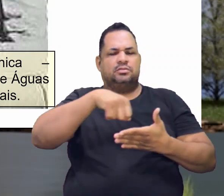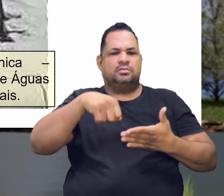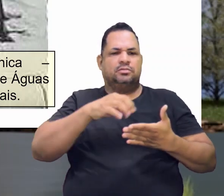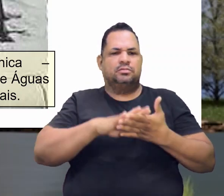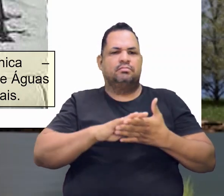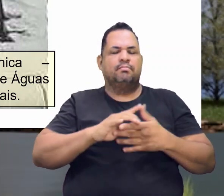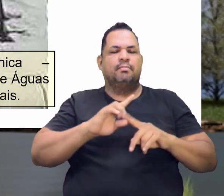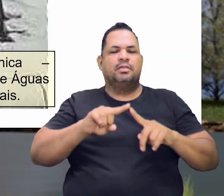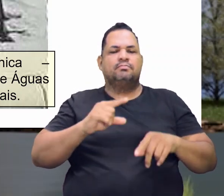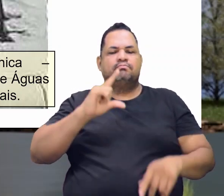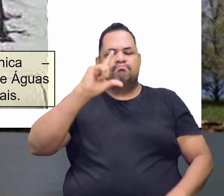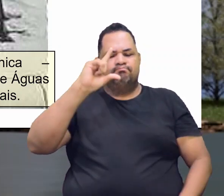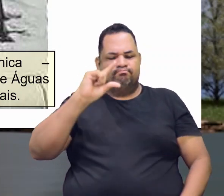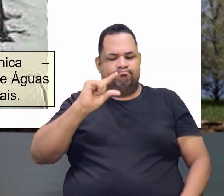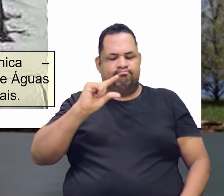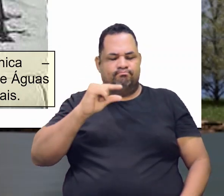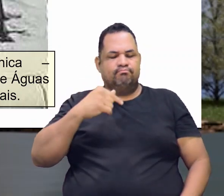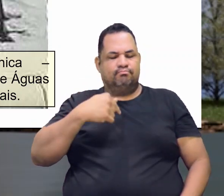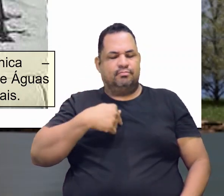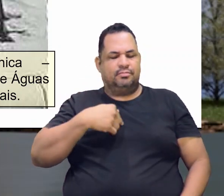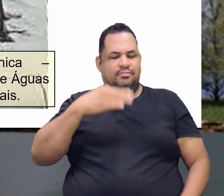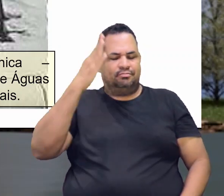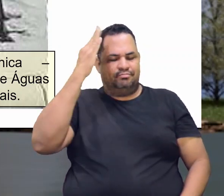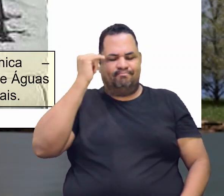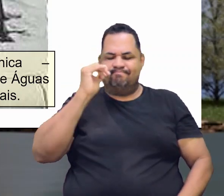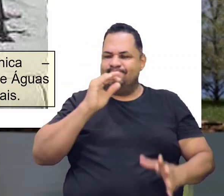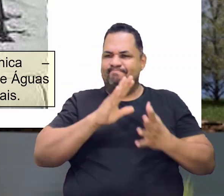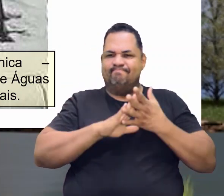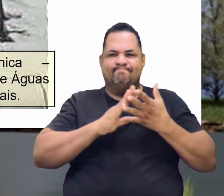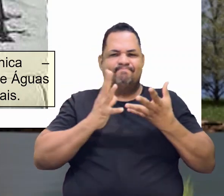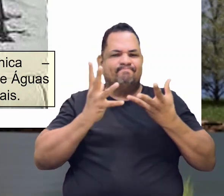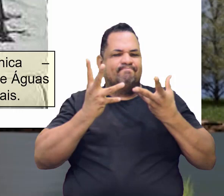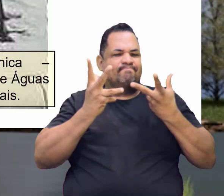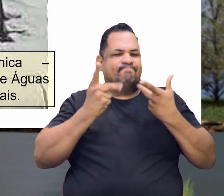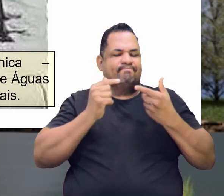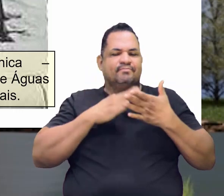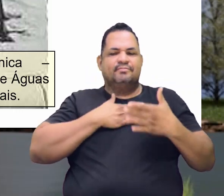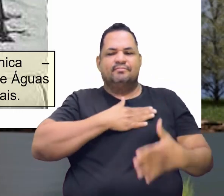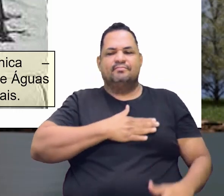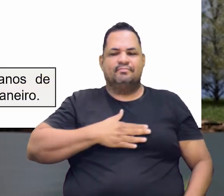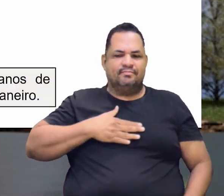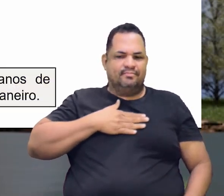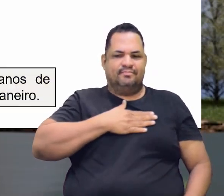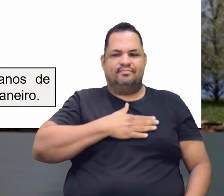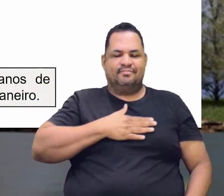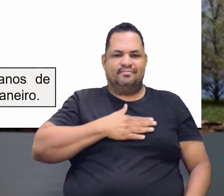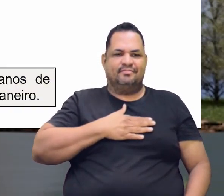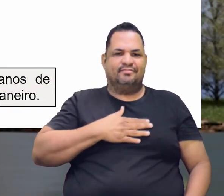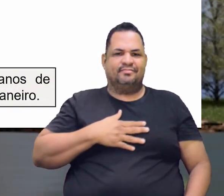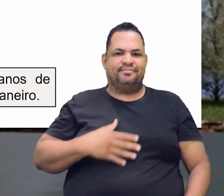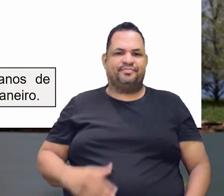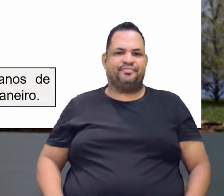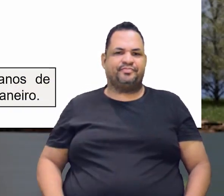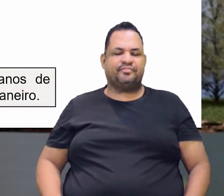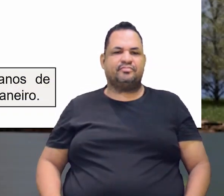Mas o pouco que eu sei é fantástico e vocês vão gostar mesmo, tá bom? Com essa expedição com o